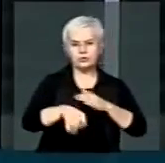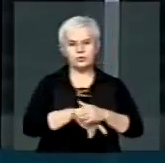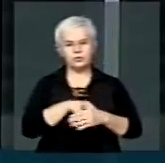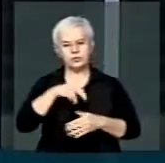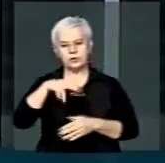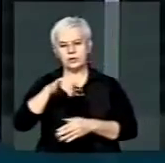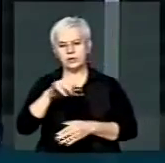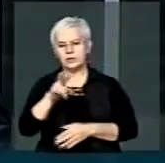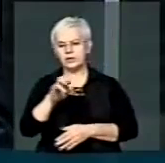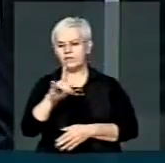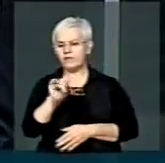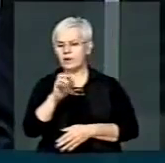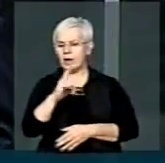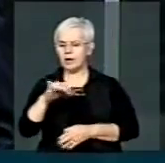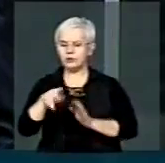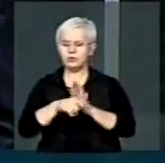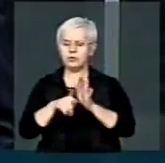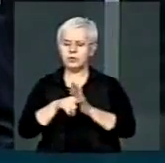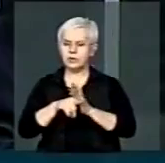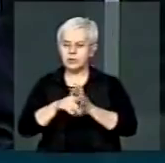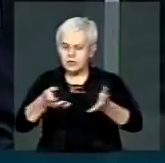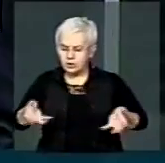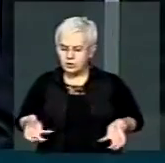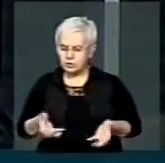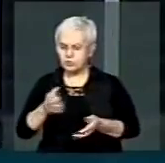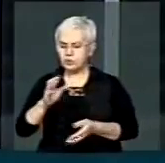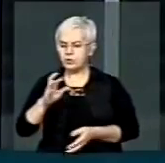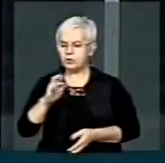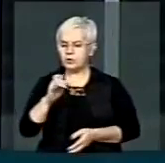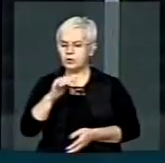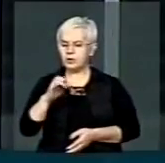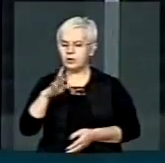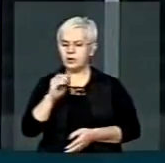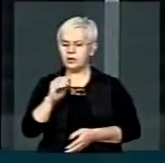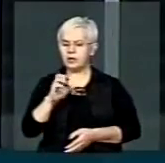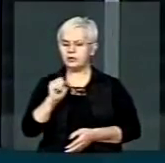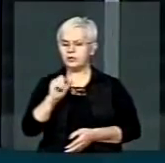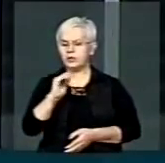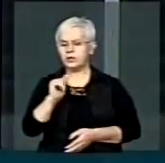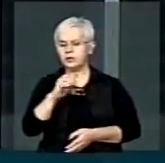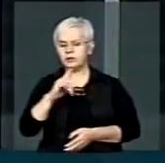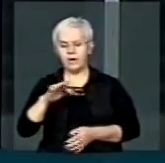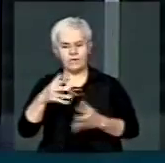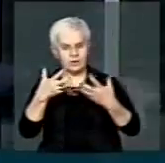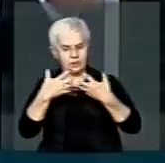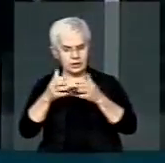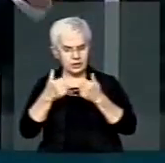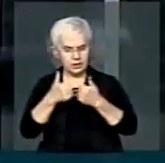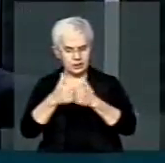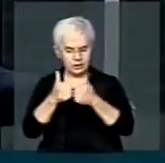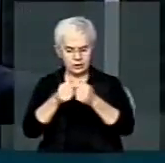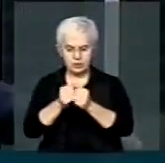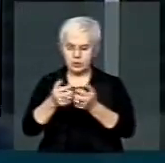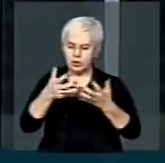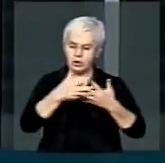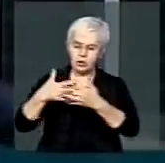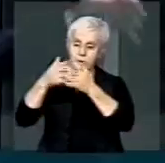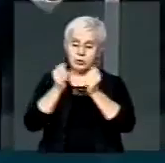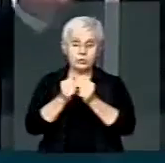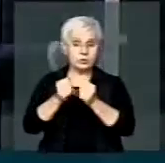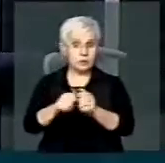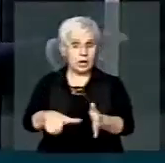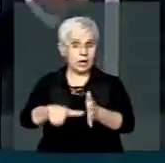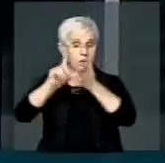receberam reto-escavadeira, caminhão basculante? Todos os municípios com menos de 50 mil habitantes em todo o Brasil jamais, senhor